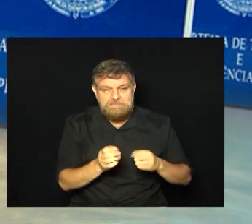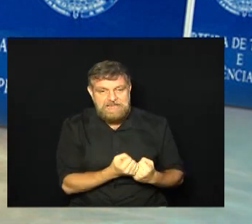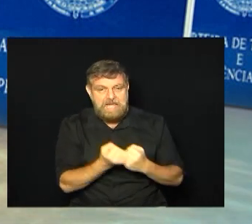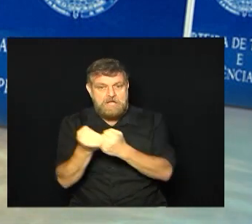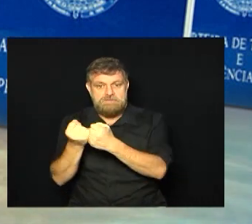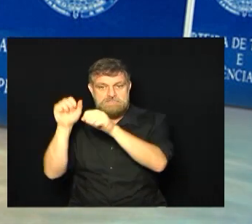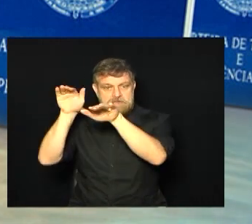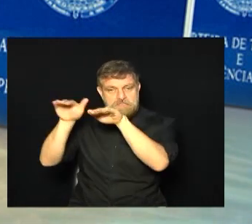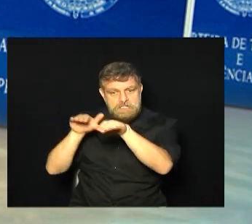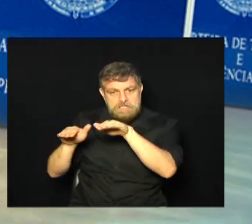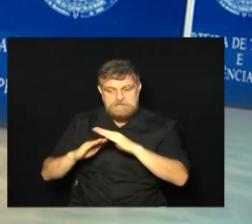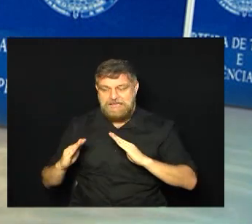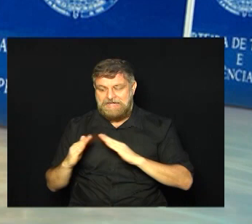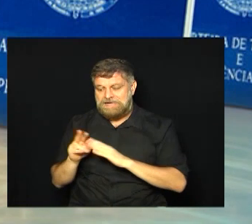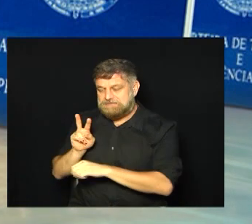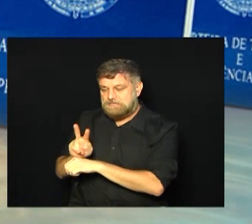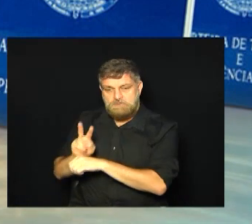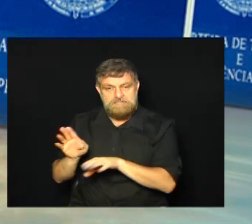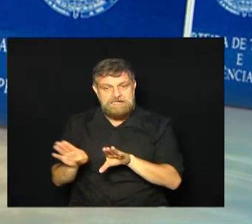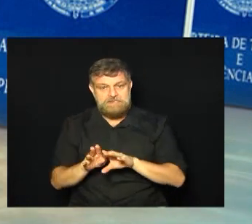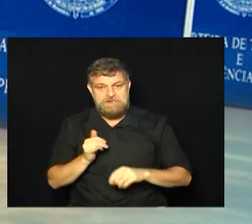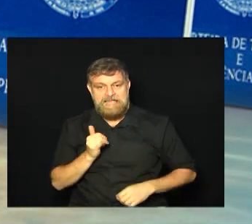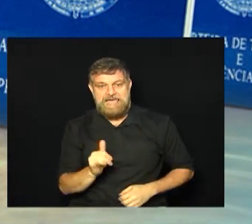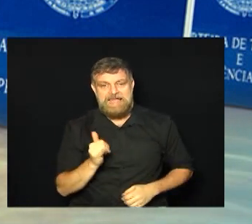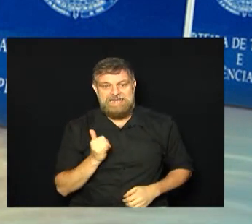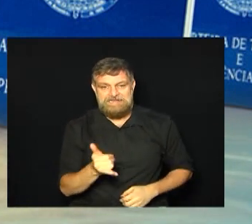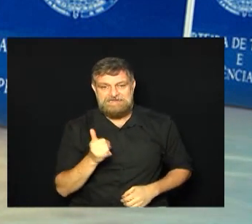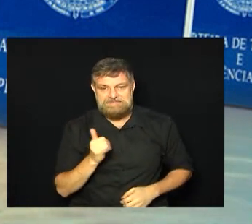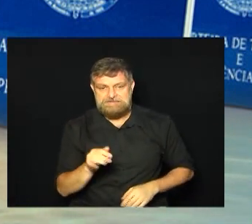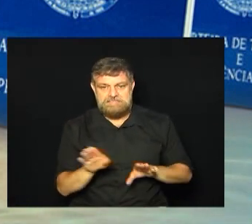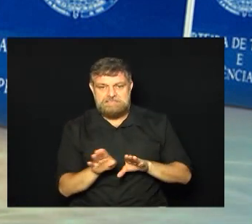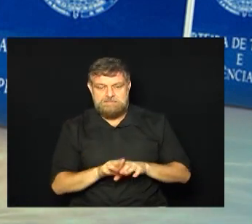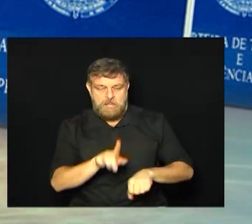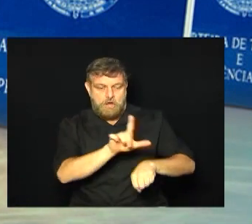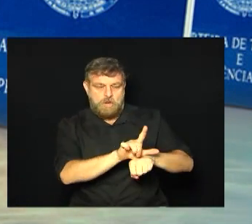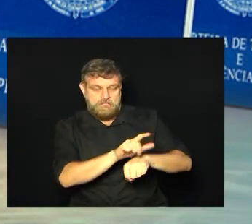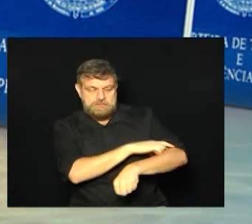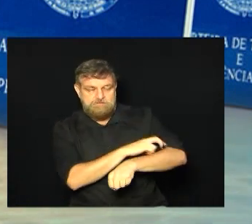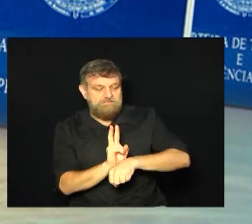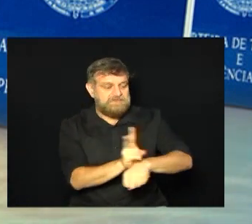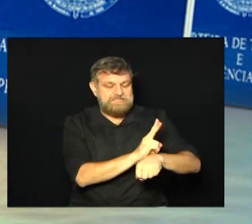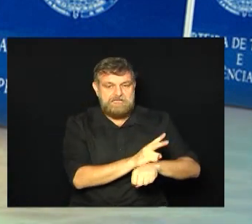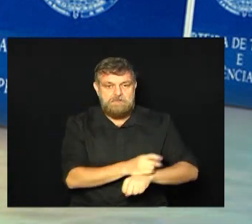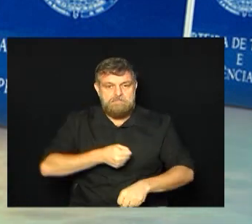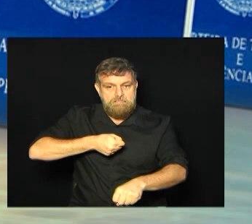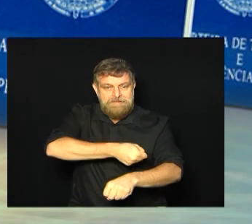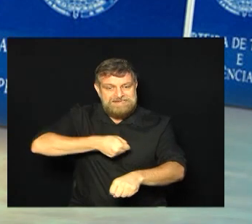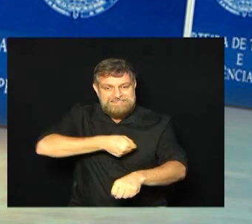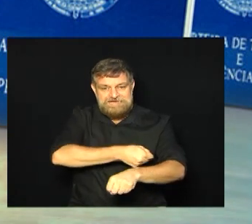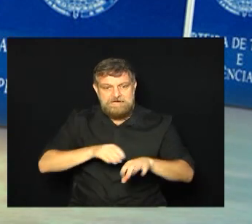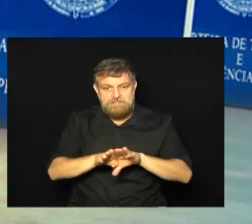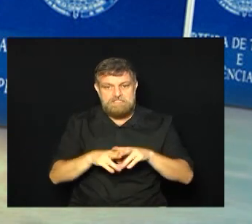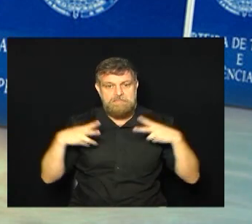estoque, caseiro, eletricista, fiscal de loja, marceneiro, motorista